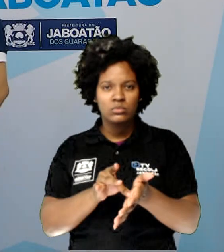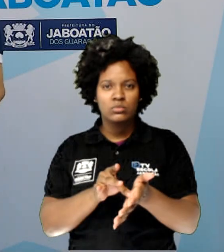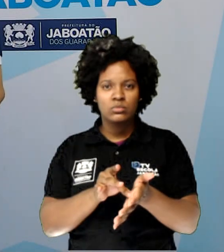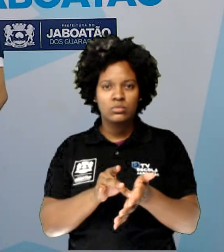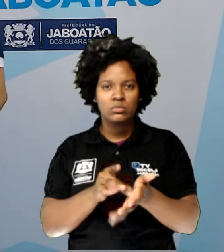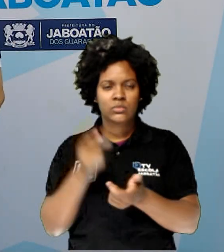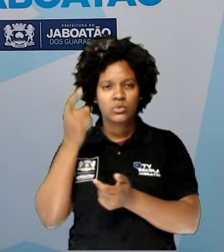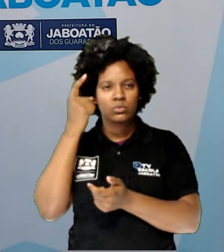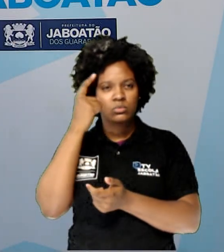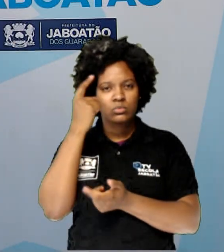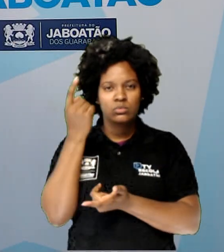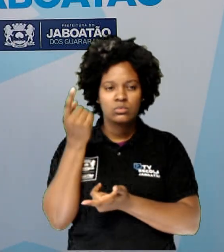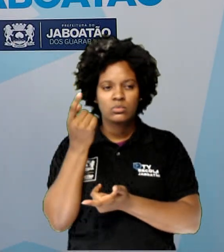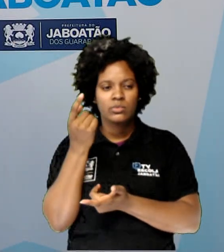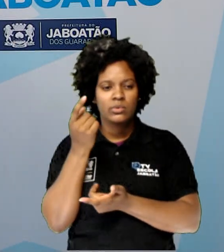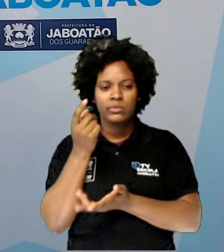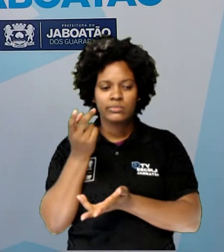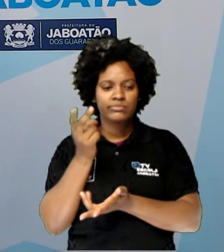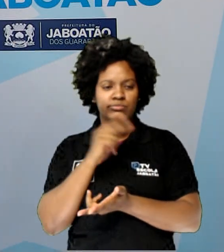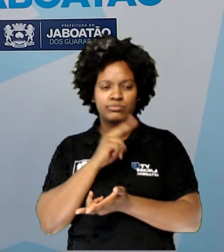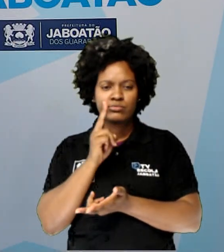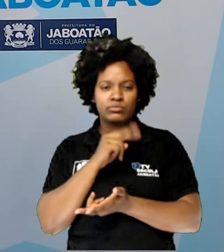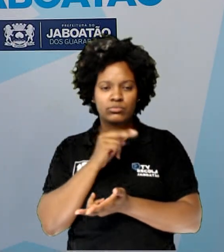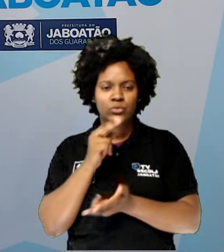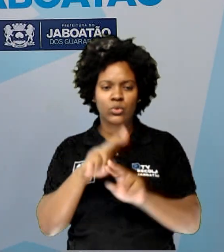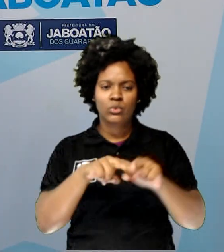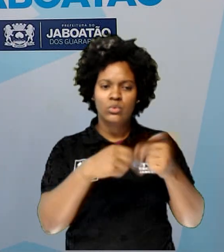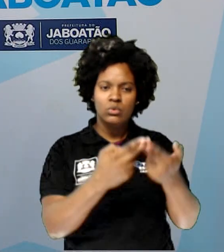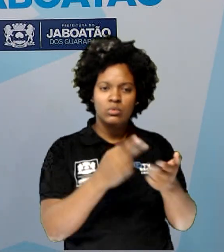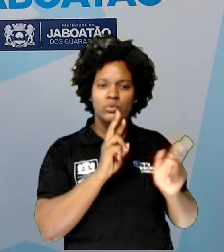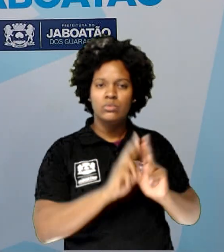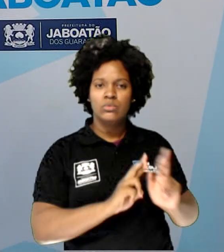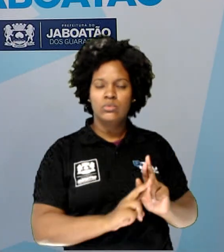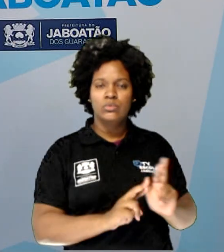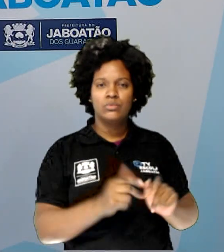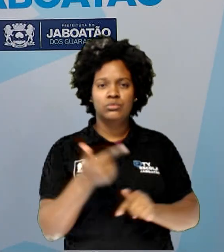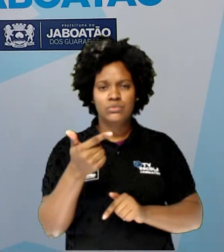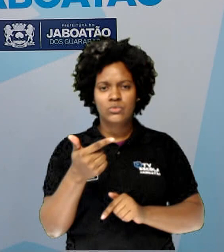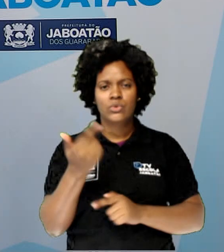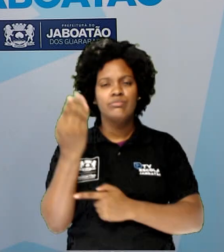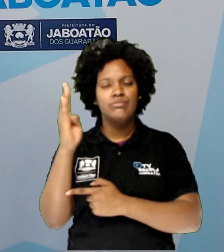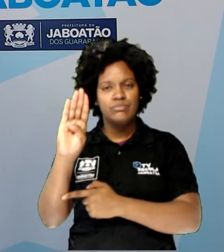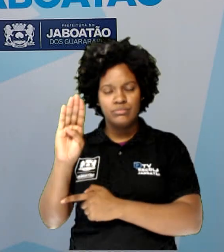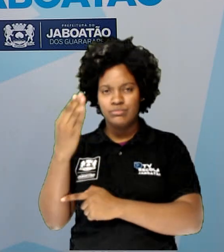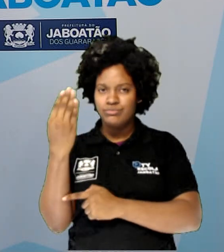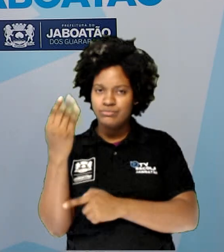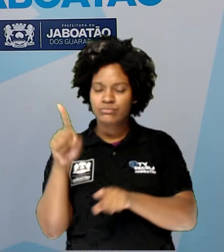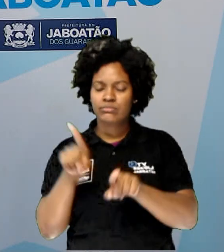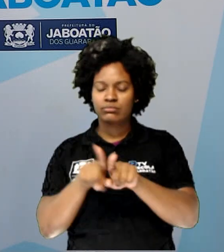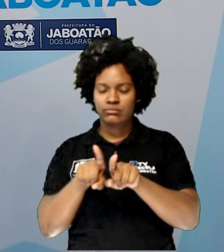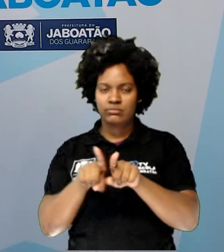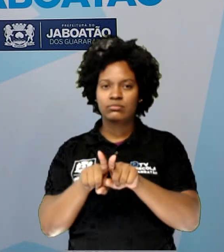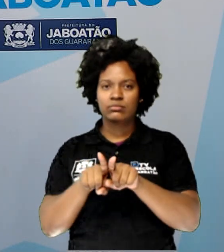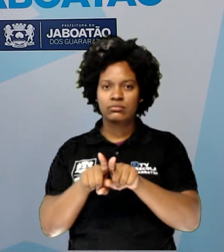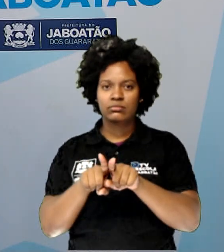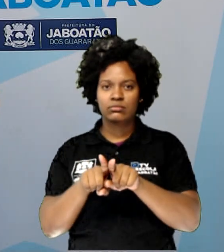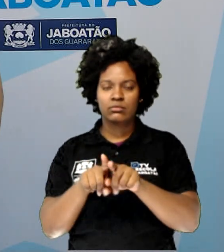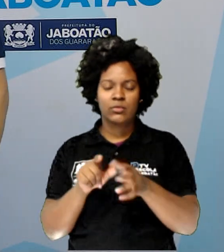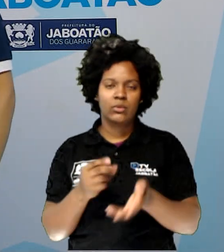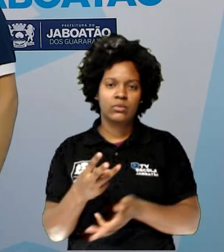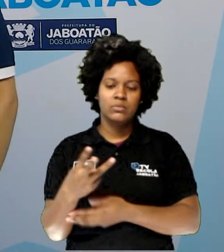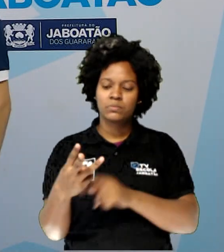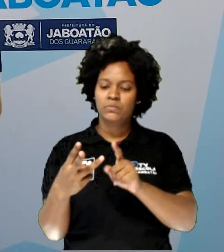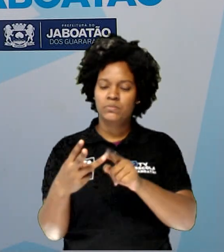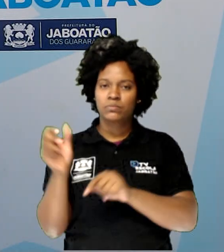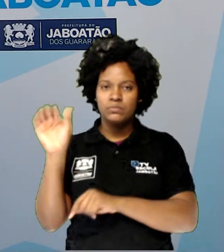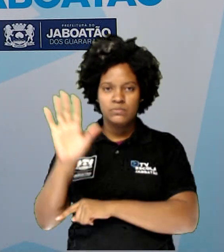ela prossegue, mas nunca com o sentido de causa e consequência. Esse item 2 ele é falso, ok? Vamos ao item 3, na